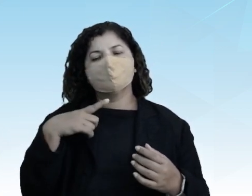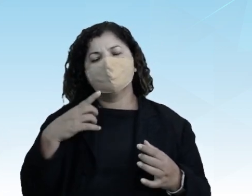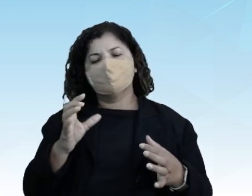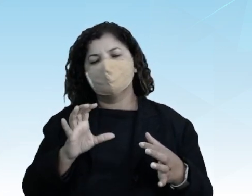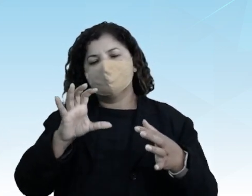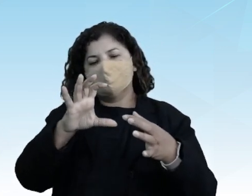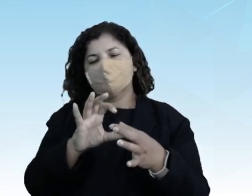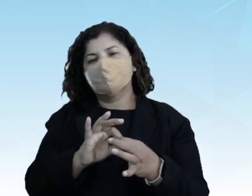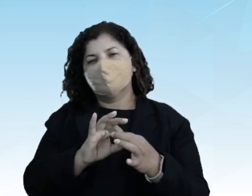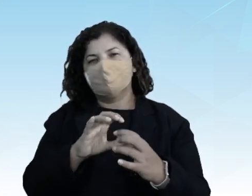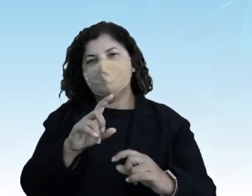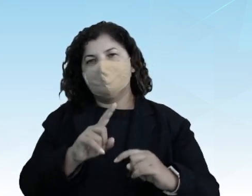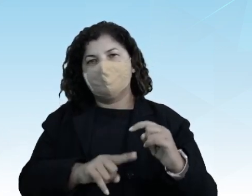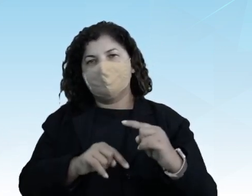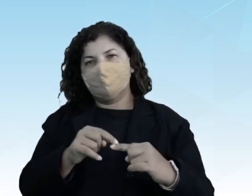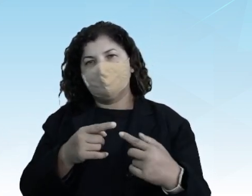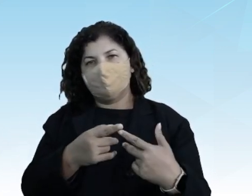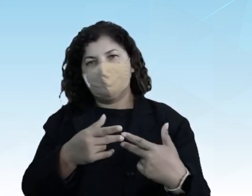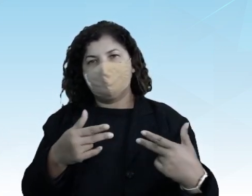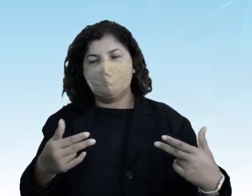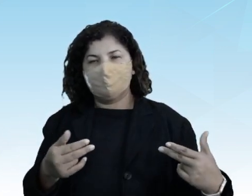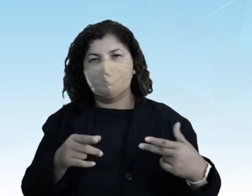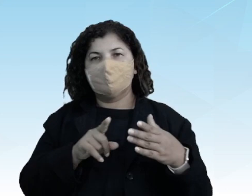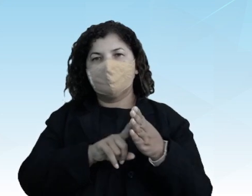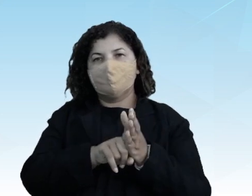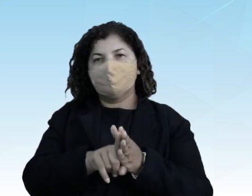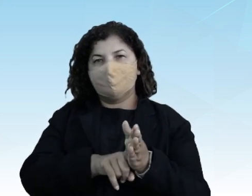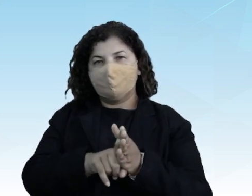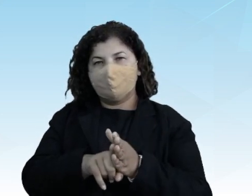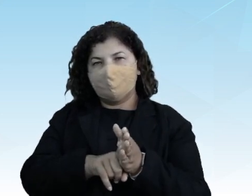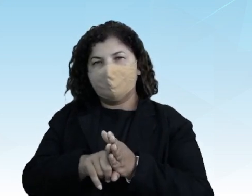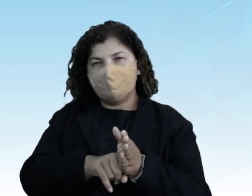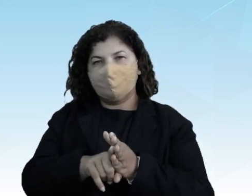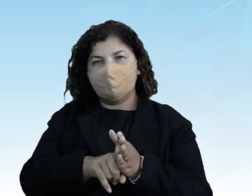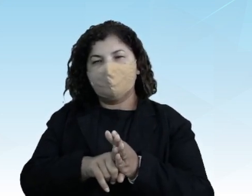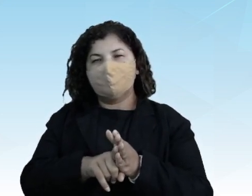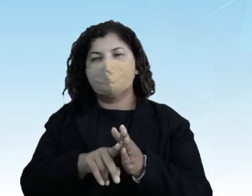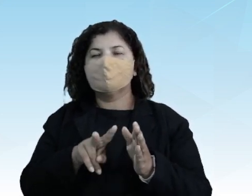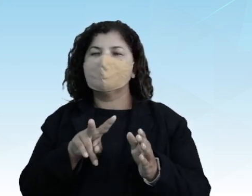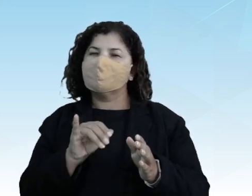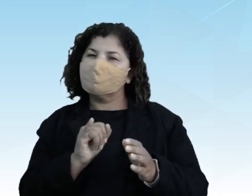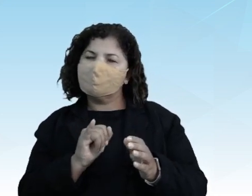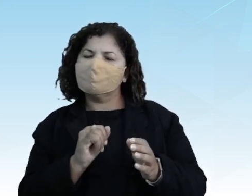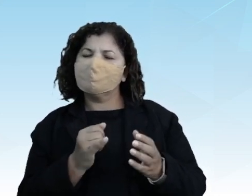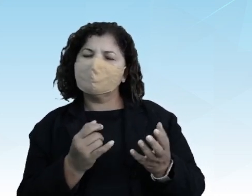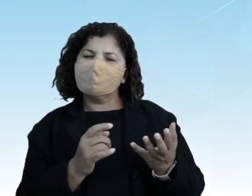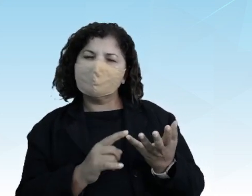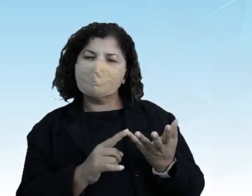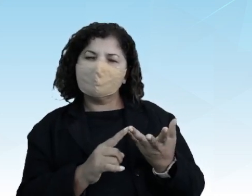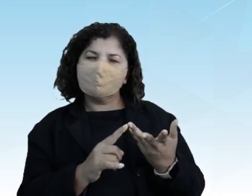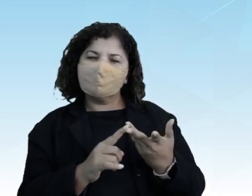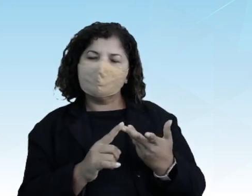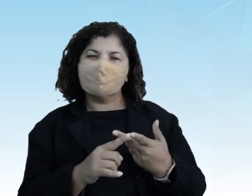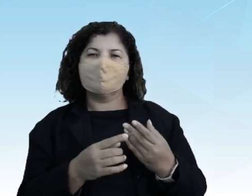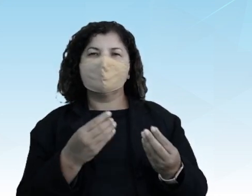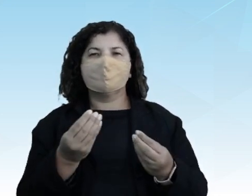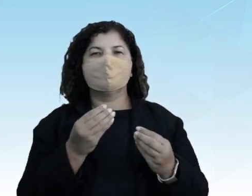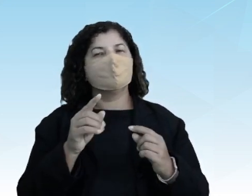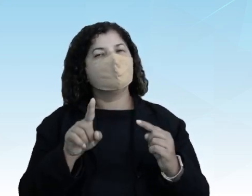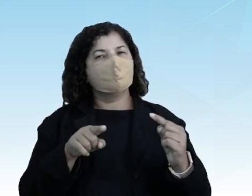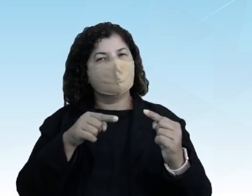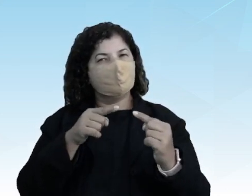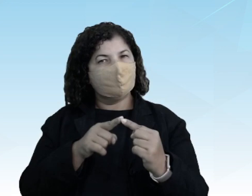material de pesquisa, que o investigador irá esmiuçar, né, o seu